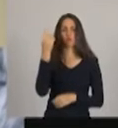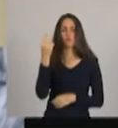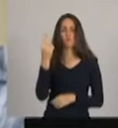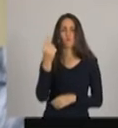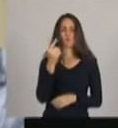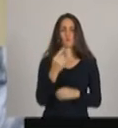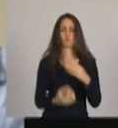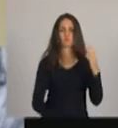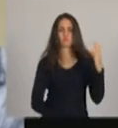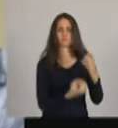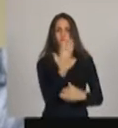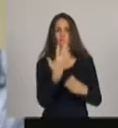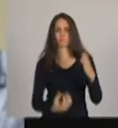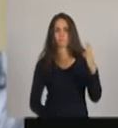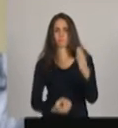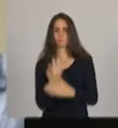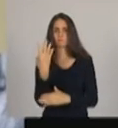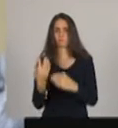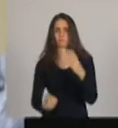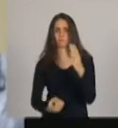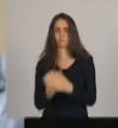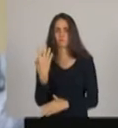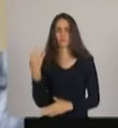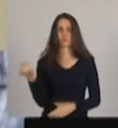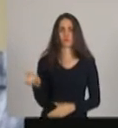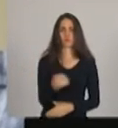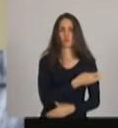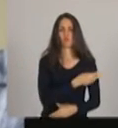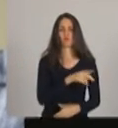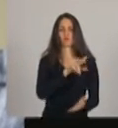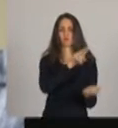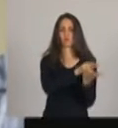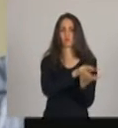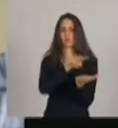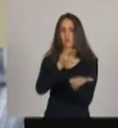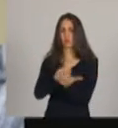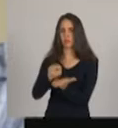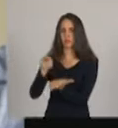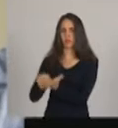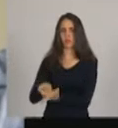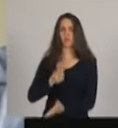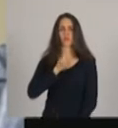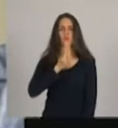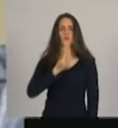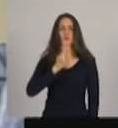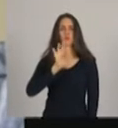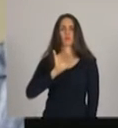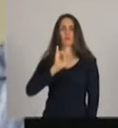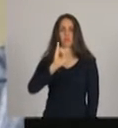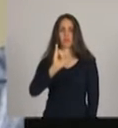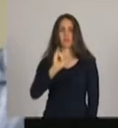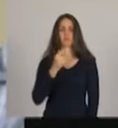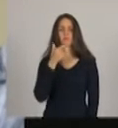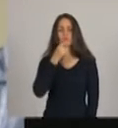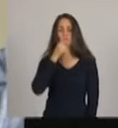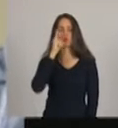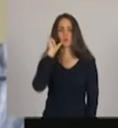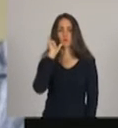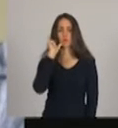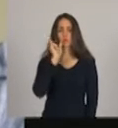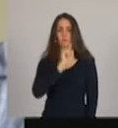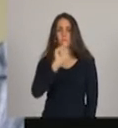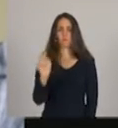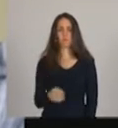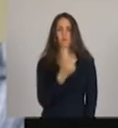São 1.100 leitos em média de UTI que nós temos hoje. E ontem, no dia de ontem, desses